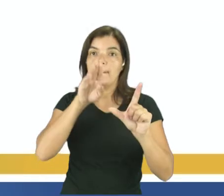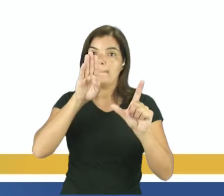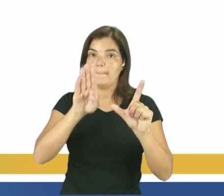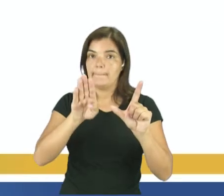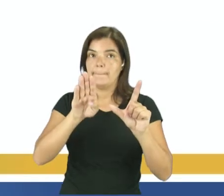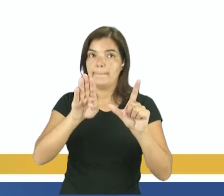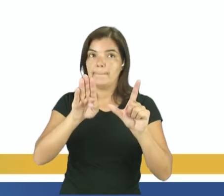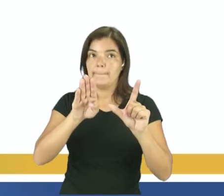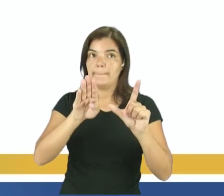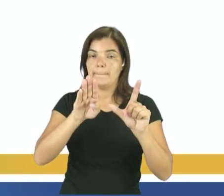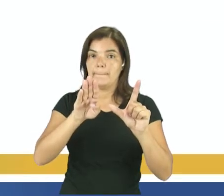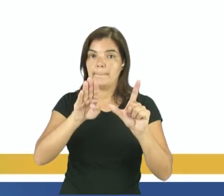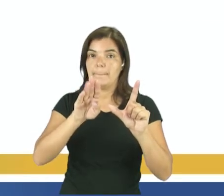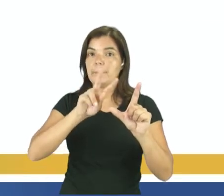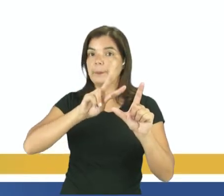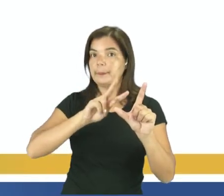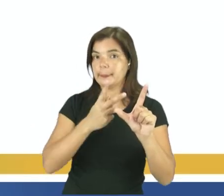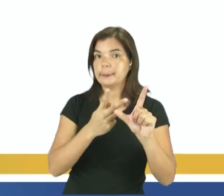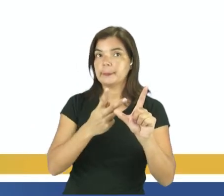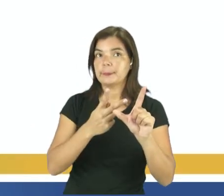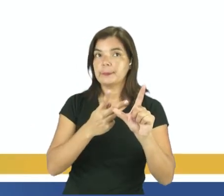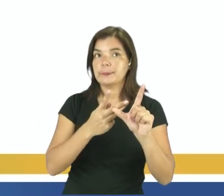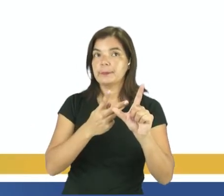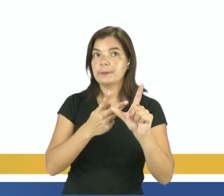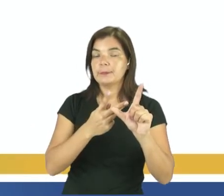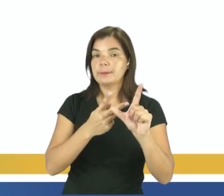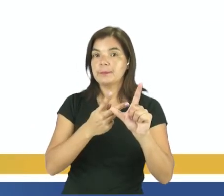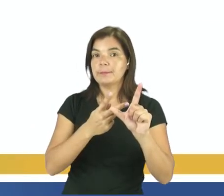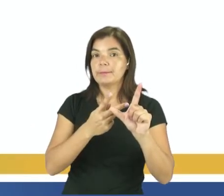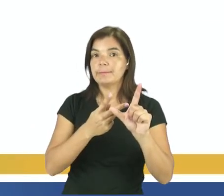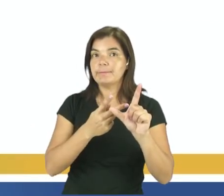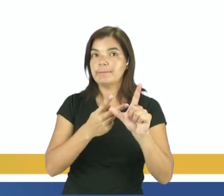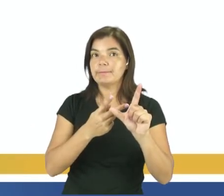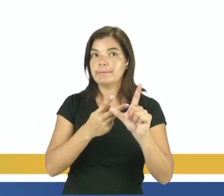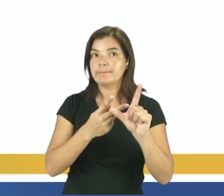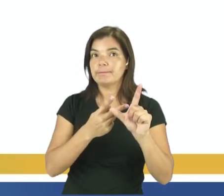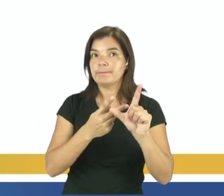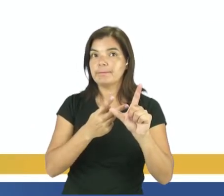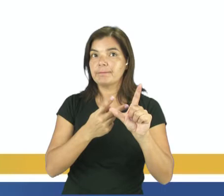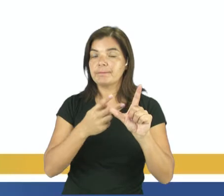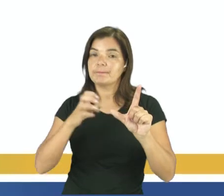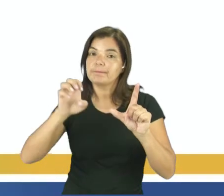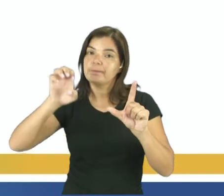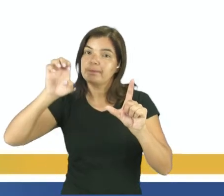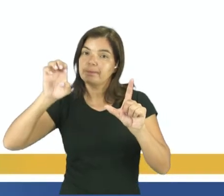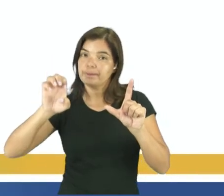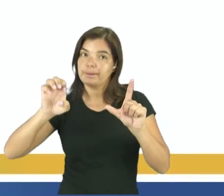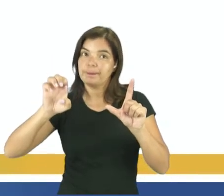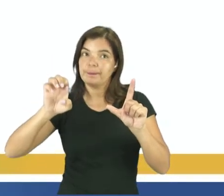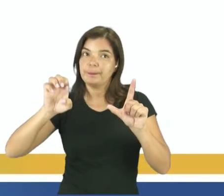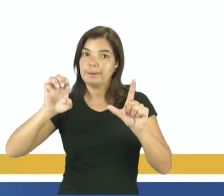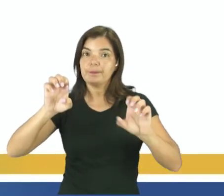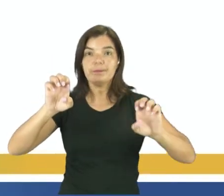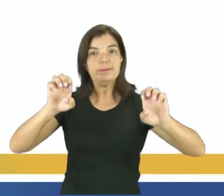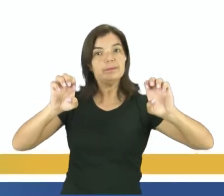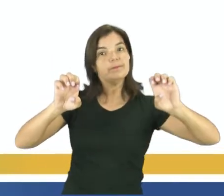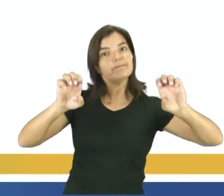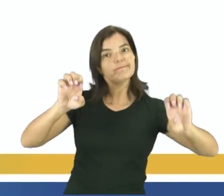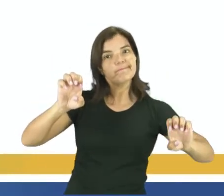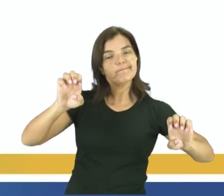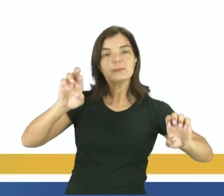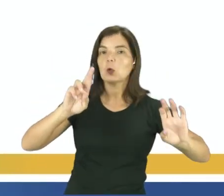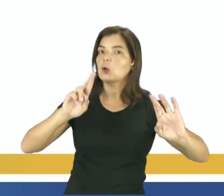B e os ângulos H, que eles estão o quê? Esse está de um lado da transversal e esse está do outro